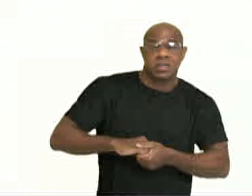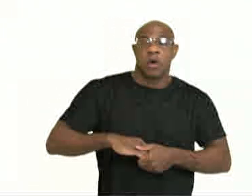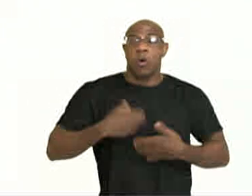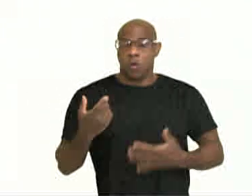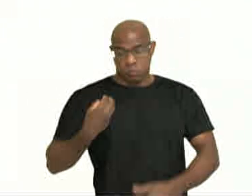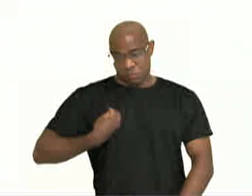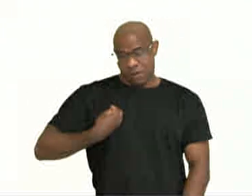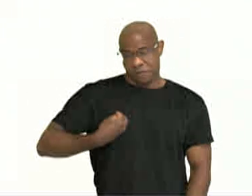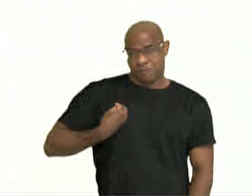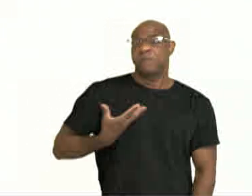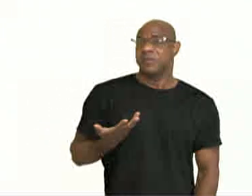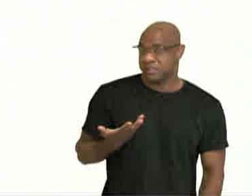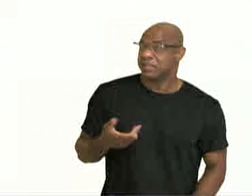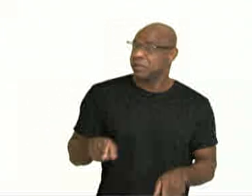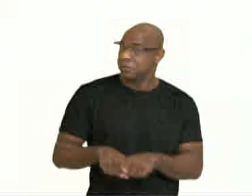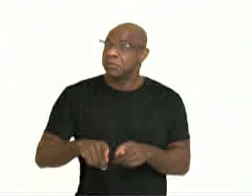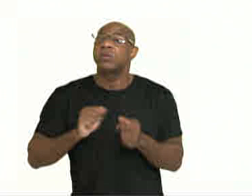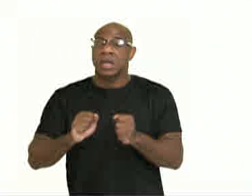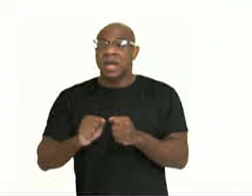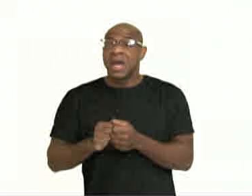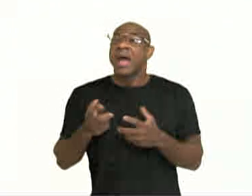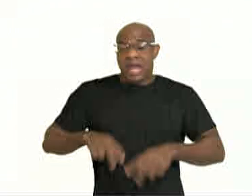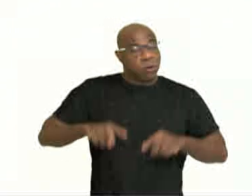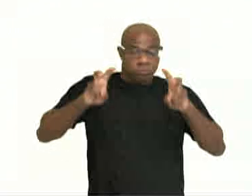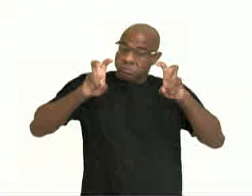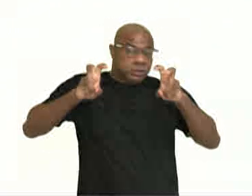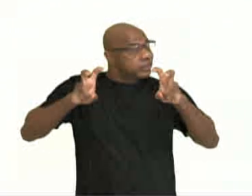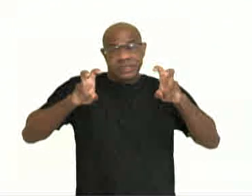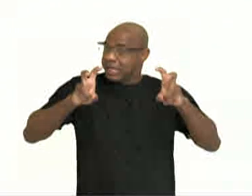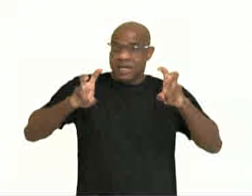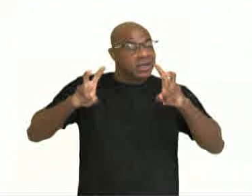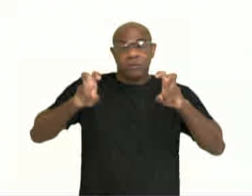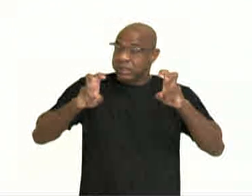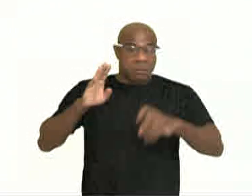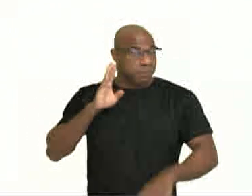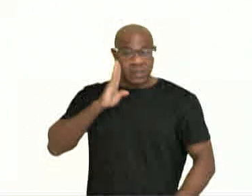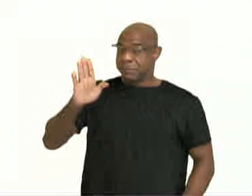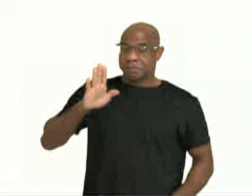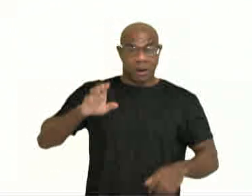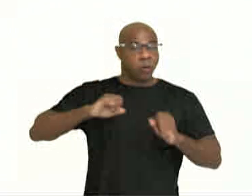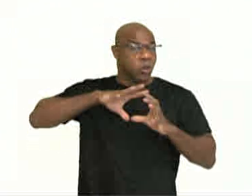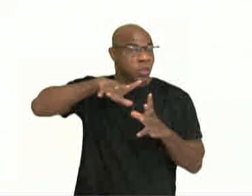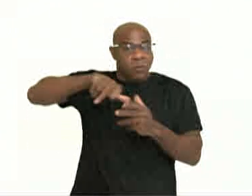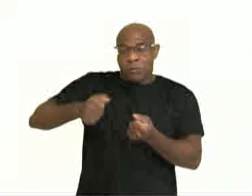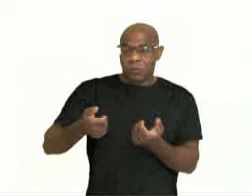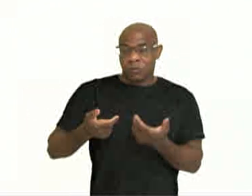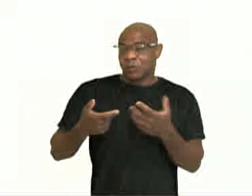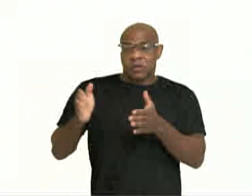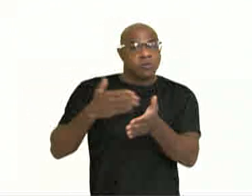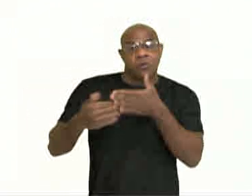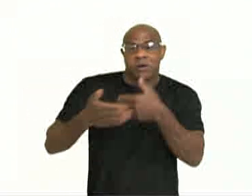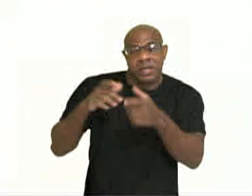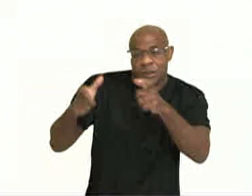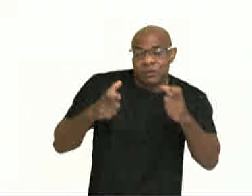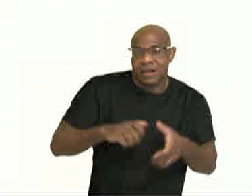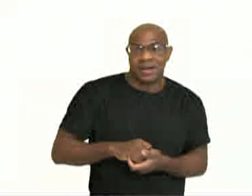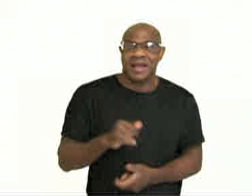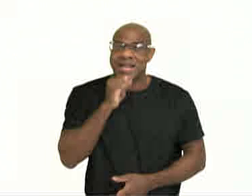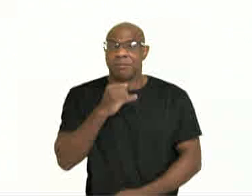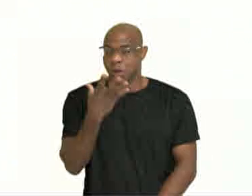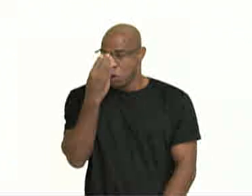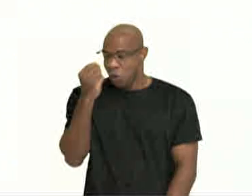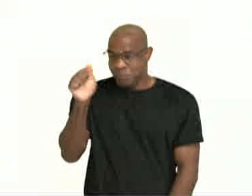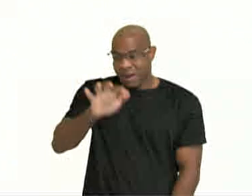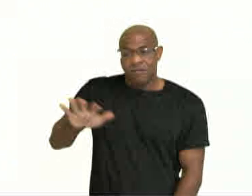à tona e se torna um assunto de todas as salas de aula. Uma foto retirada do contexto parece